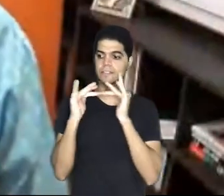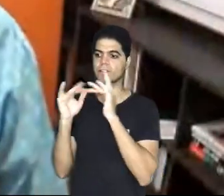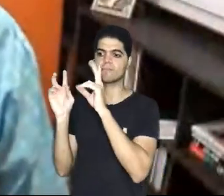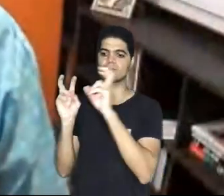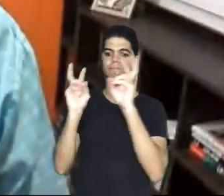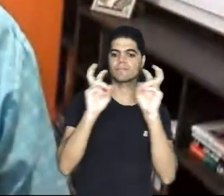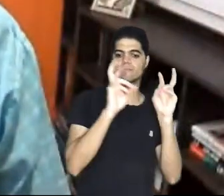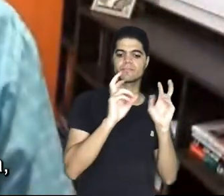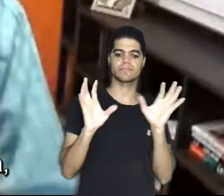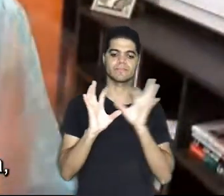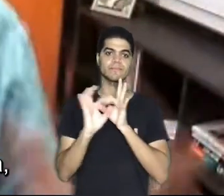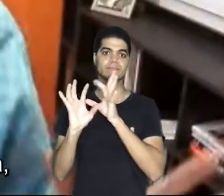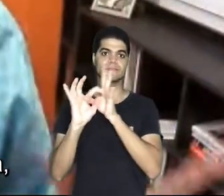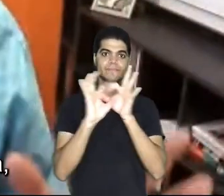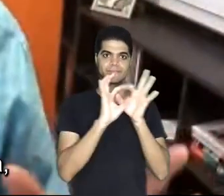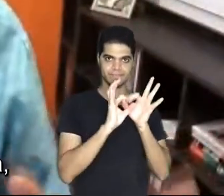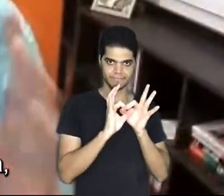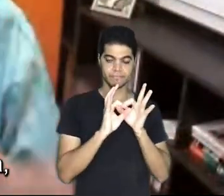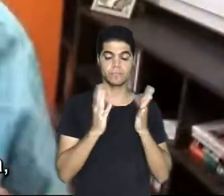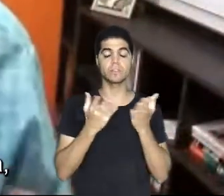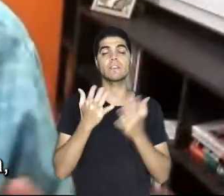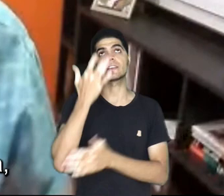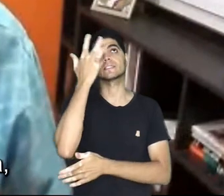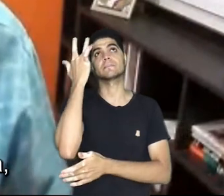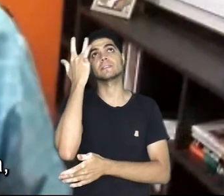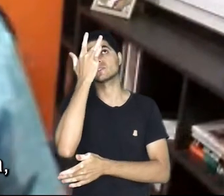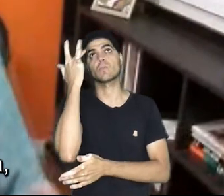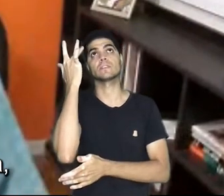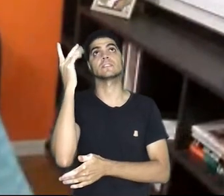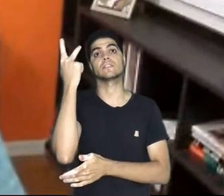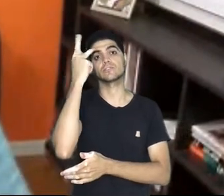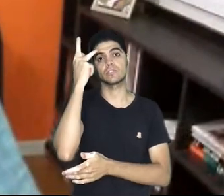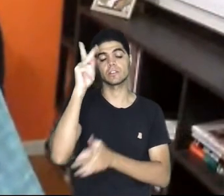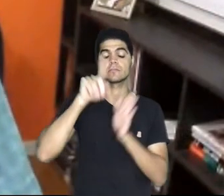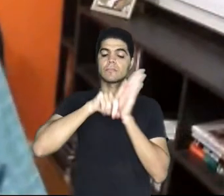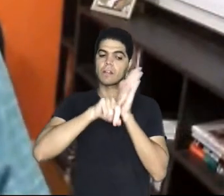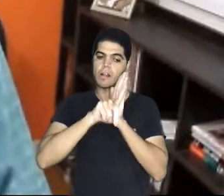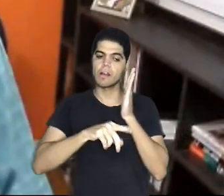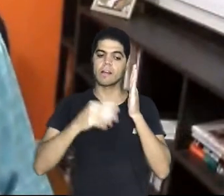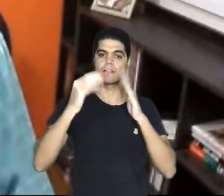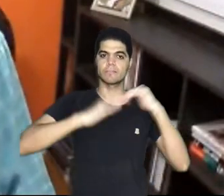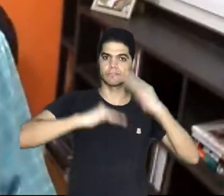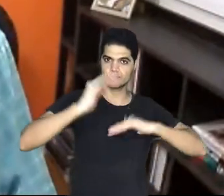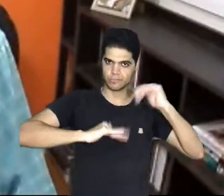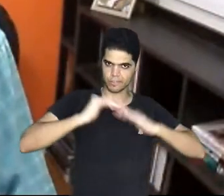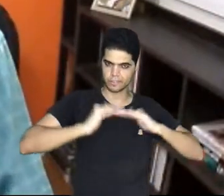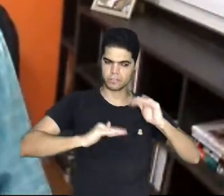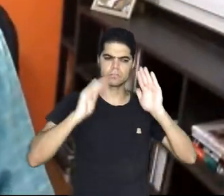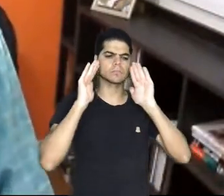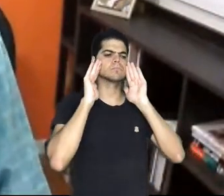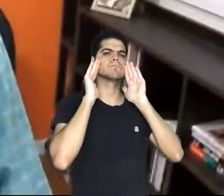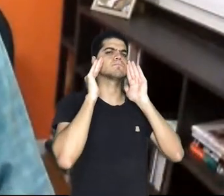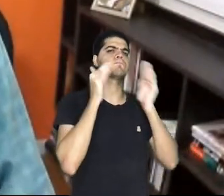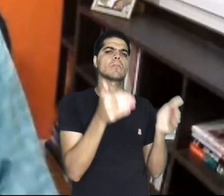outros temas. Então, quando nós falamos dos historiadores dedicados à independência, às vezes esses historiadores estão